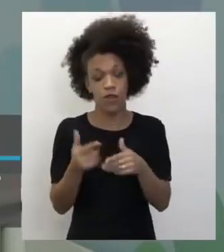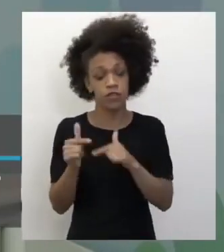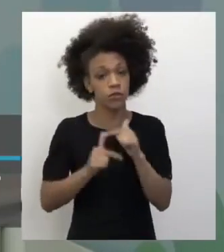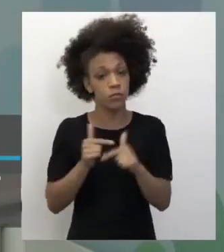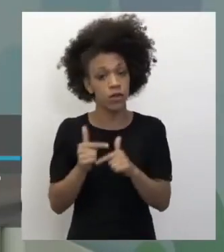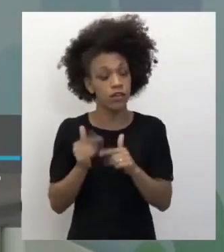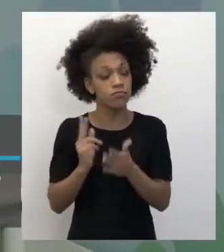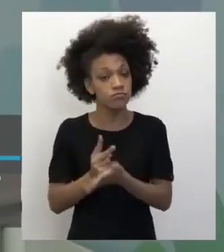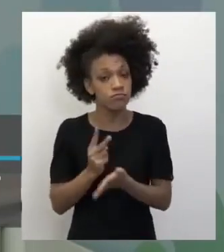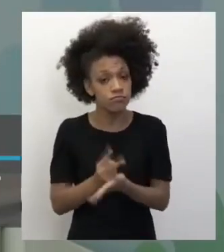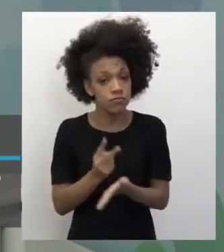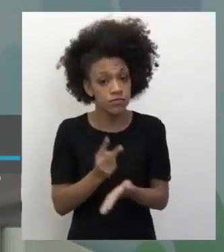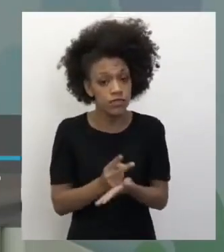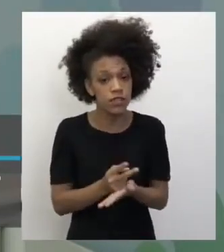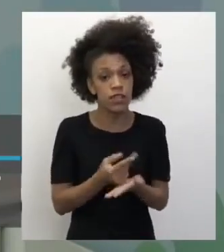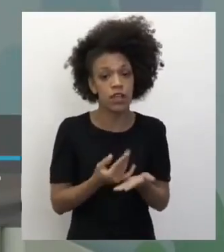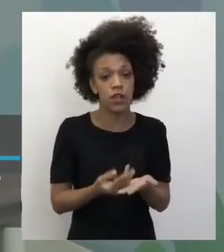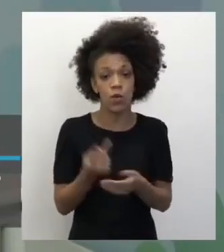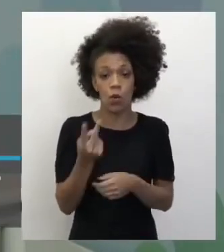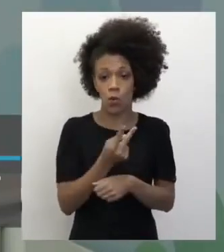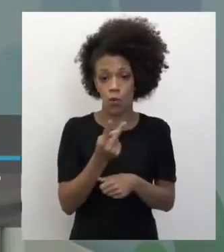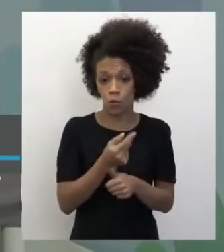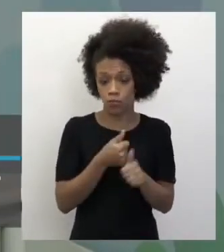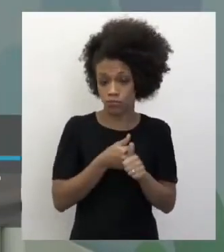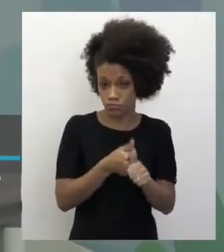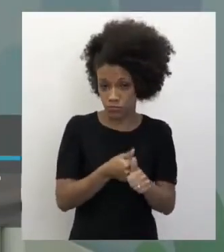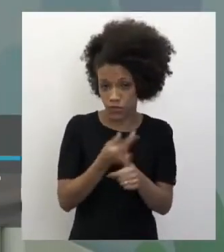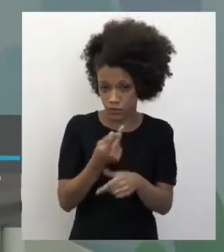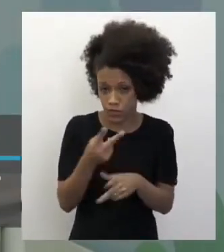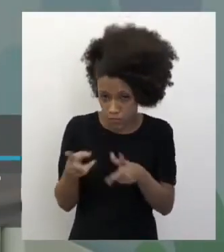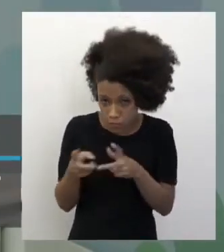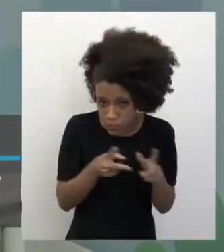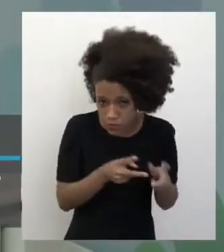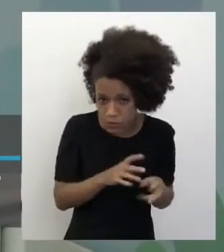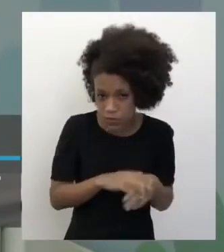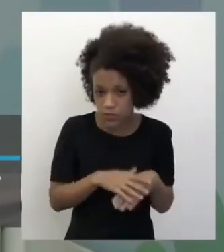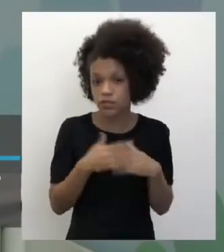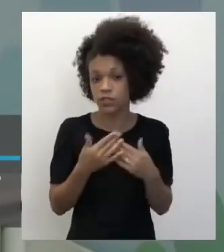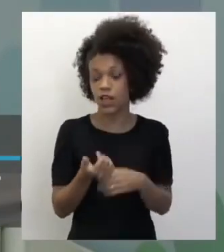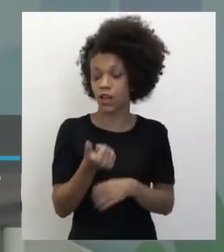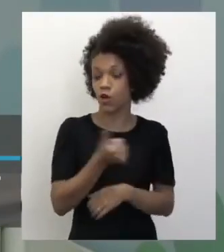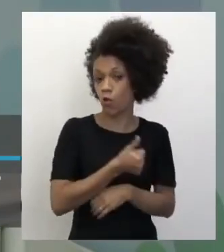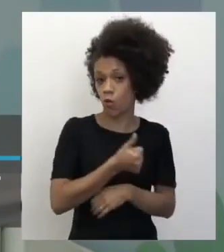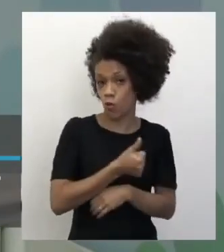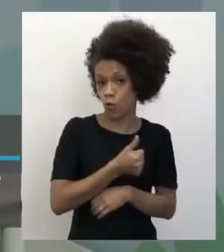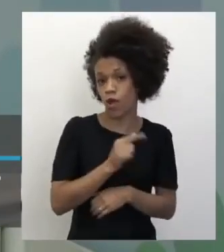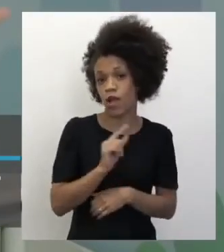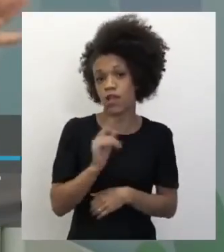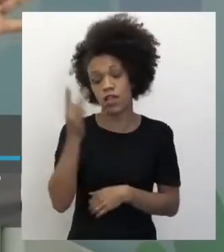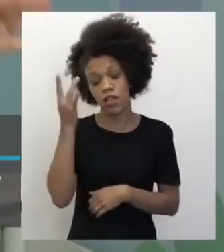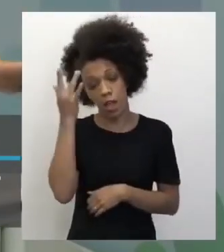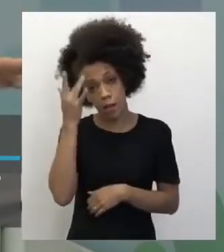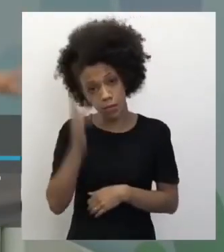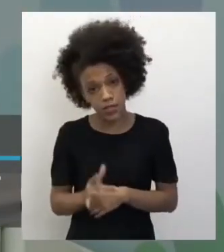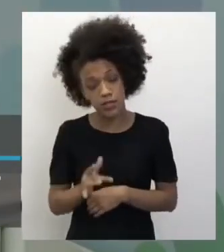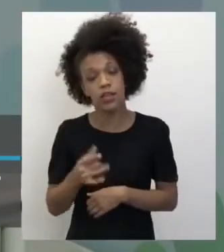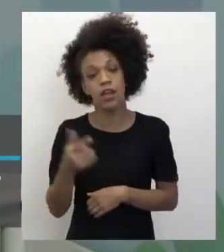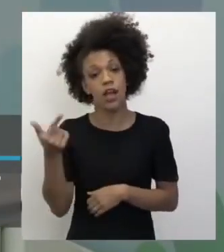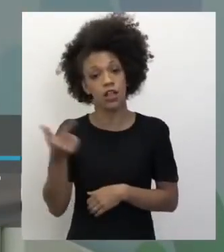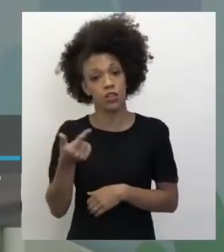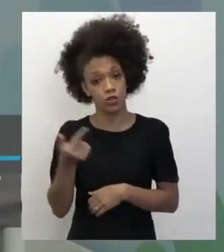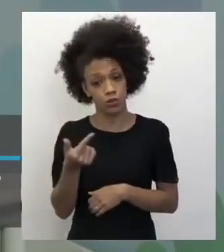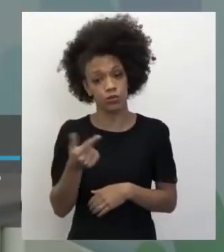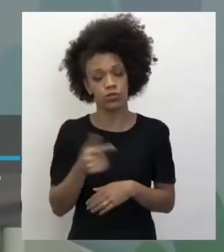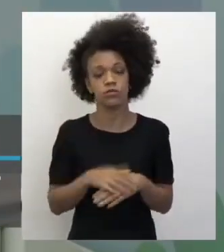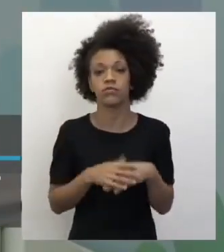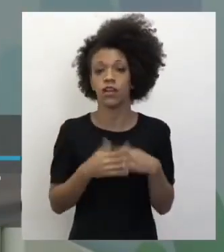sempre com aulas em duplinha. E aí, vocês perceberam que é a parte 1 e amanhã será a parte 2